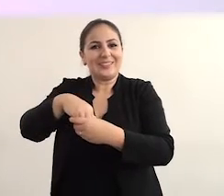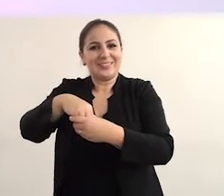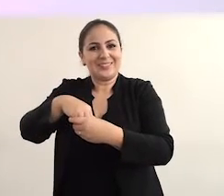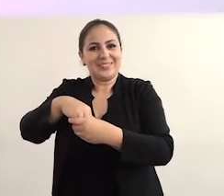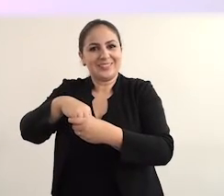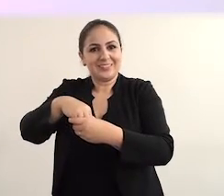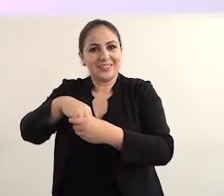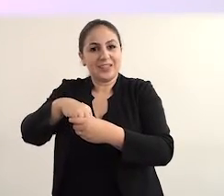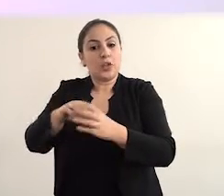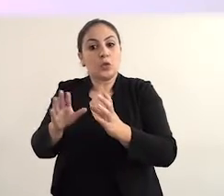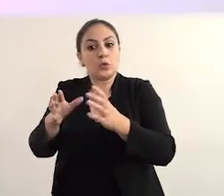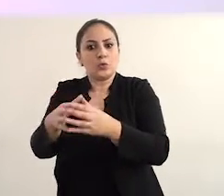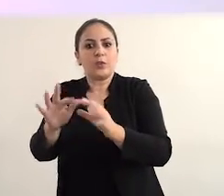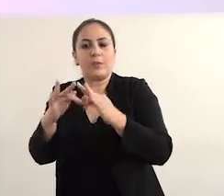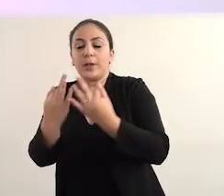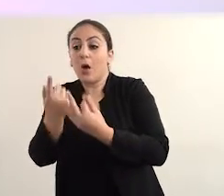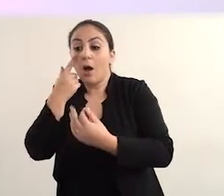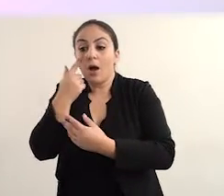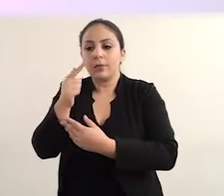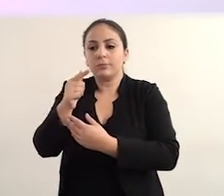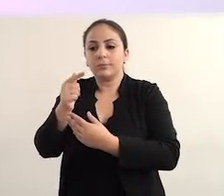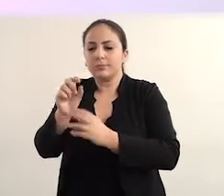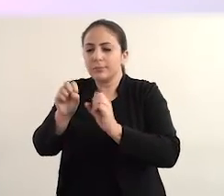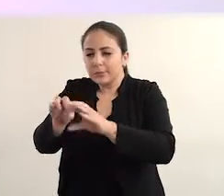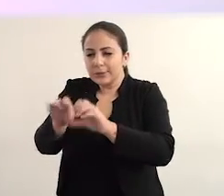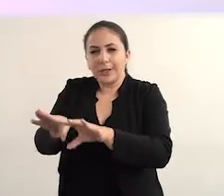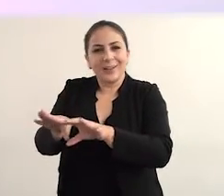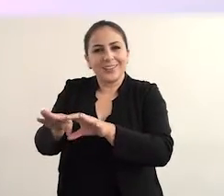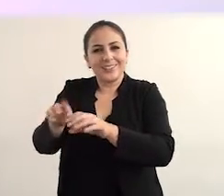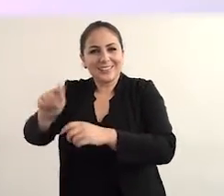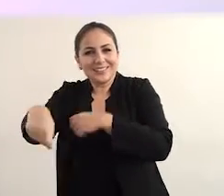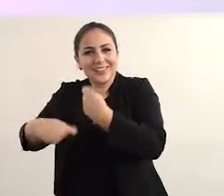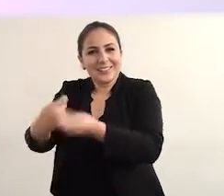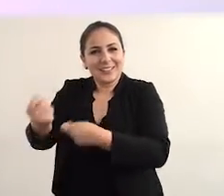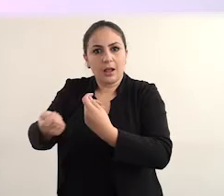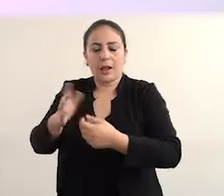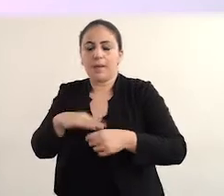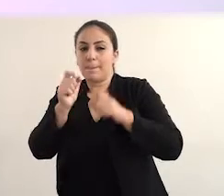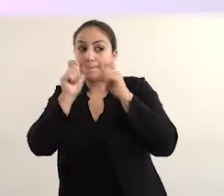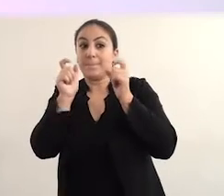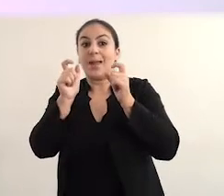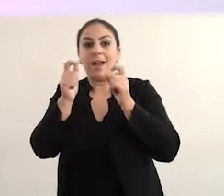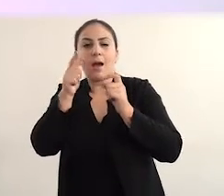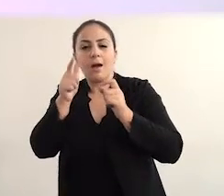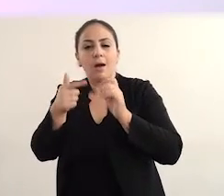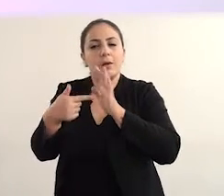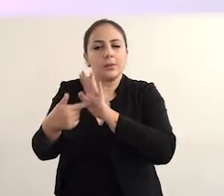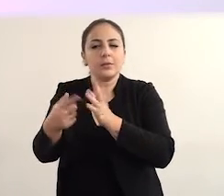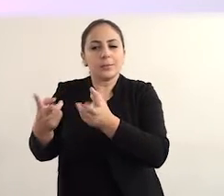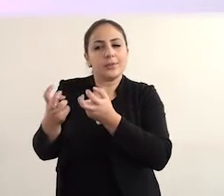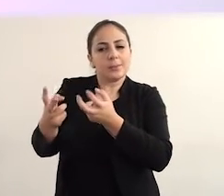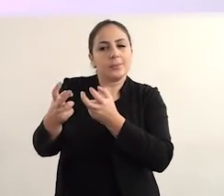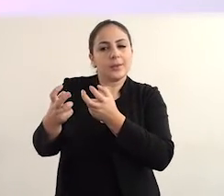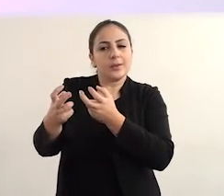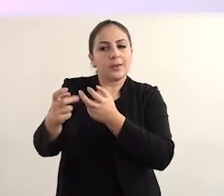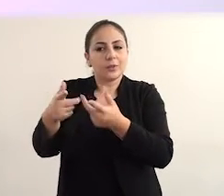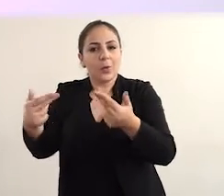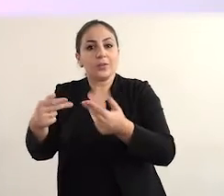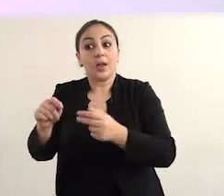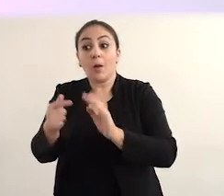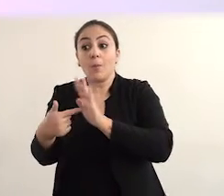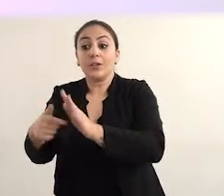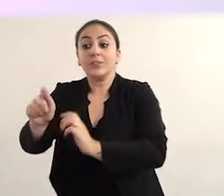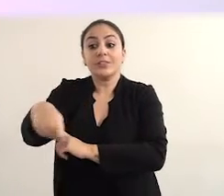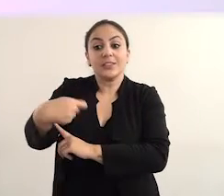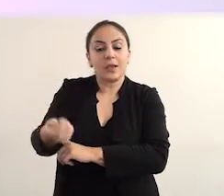ela mesma ia ensinando sinais, ela é muito esperta em visualizar as coisas, então ela já ia mostrando, sinalizando, e